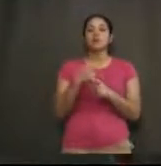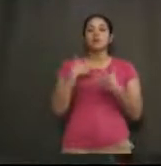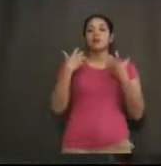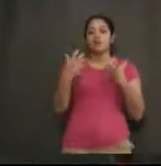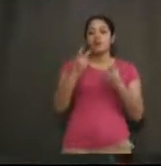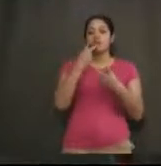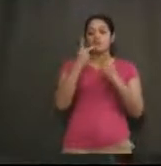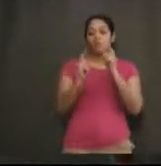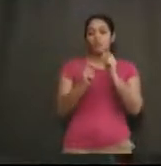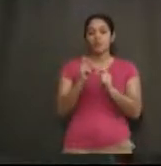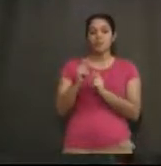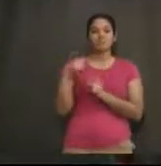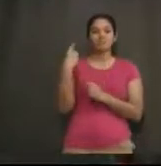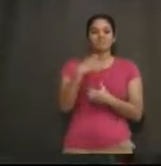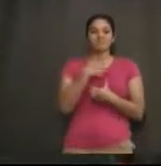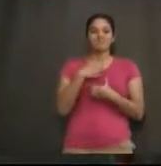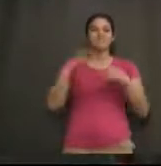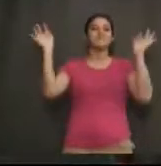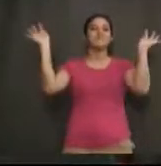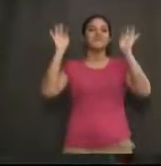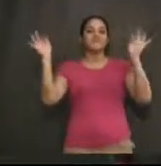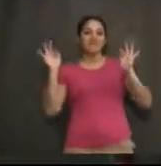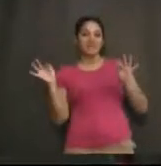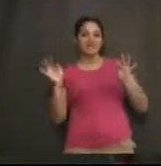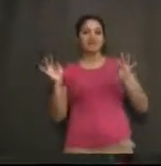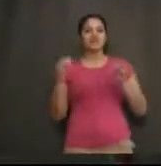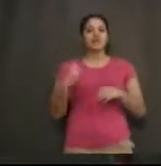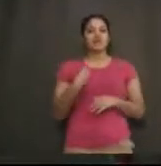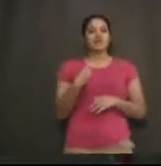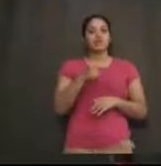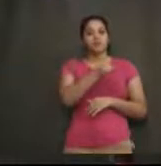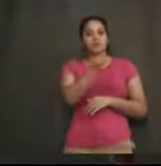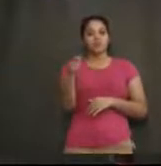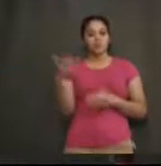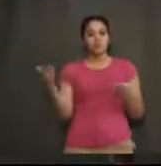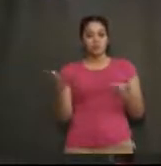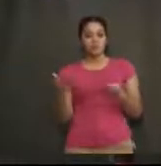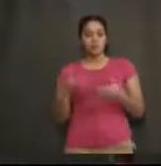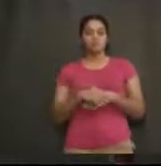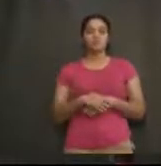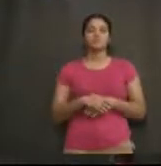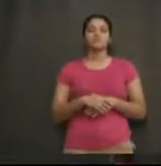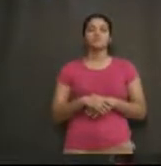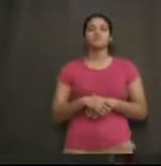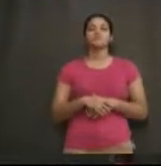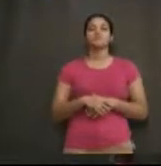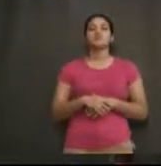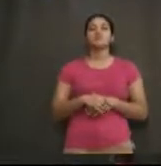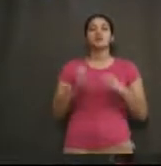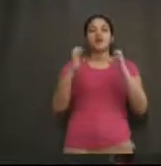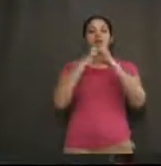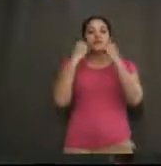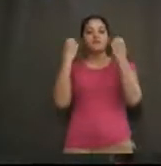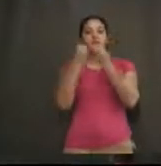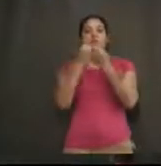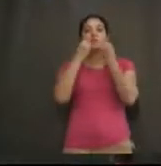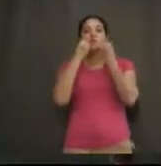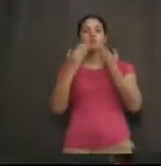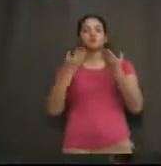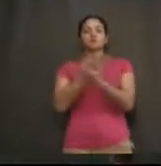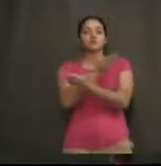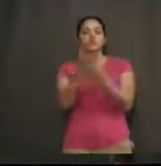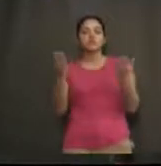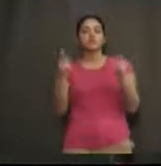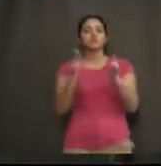estamos muito felizes de ter a presença de vocês. Desejo a todos um ótimo evento e